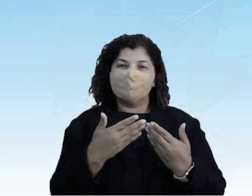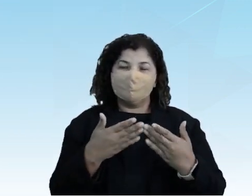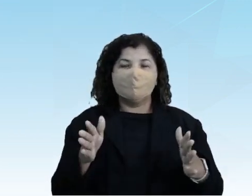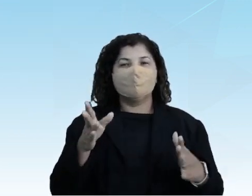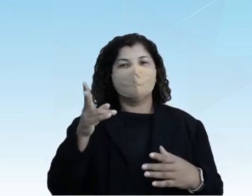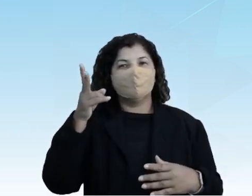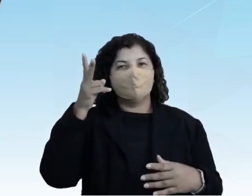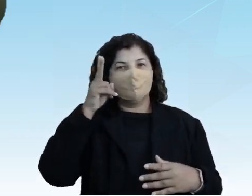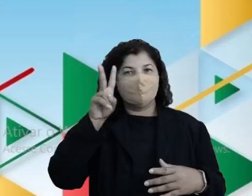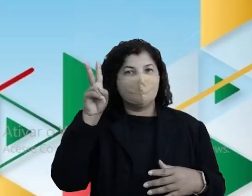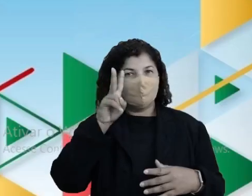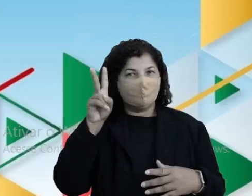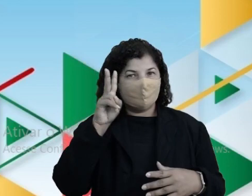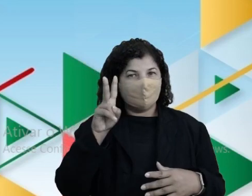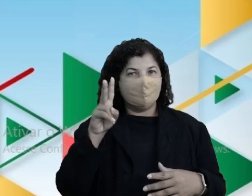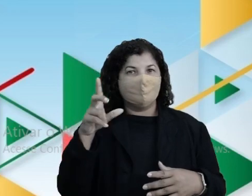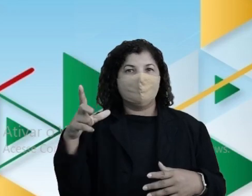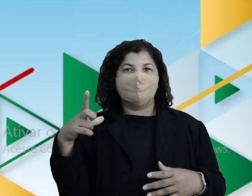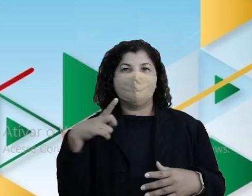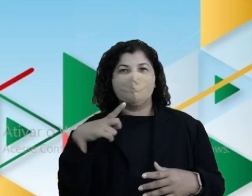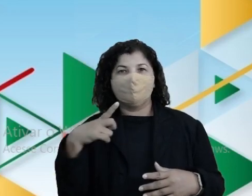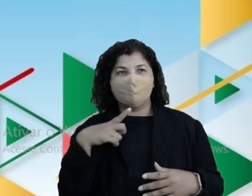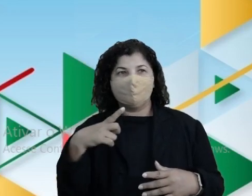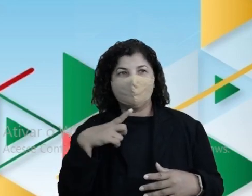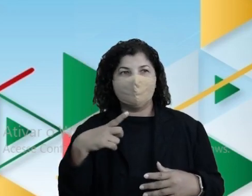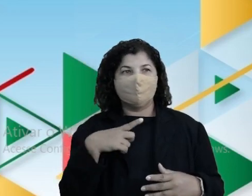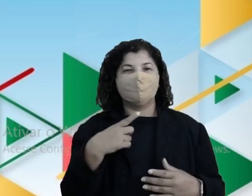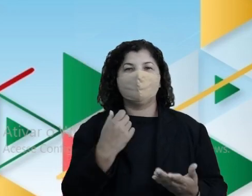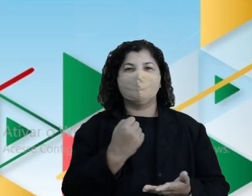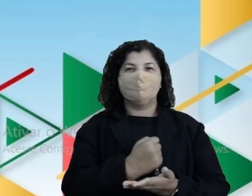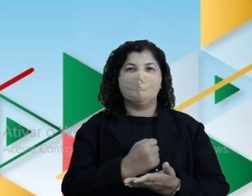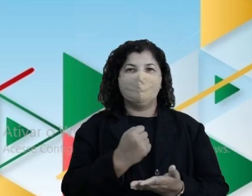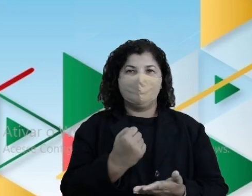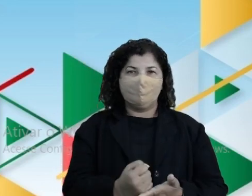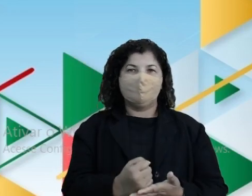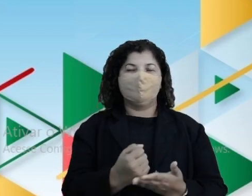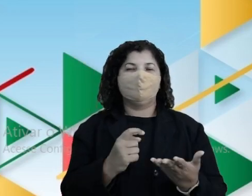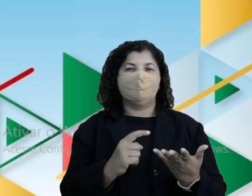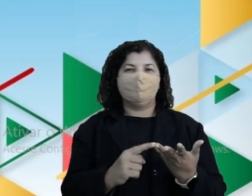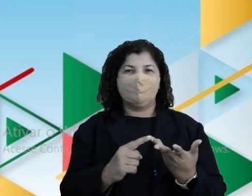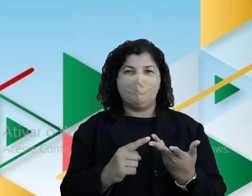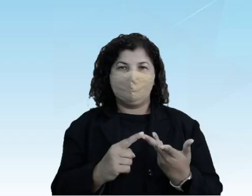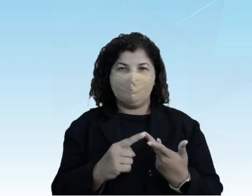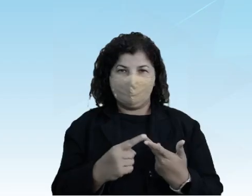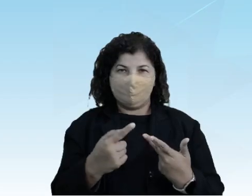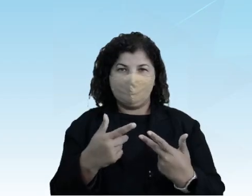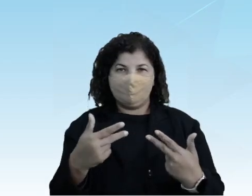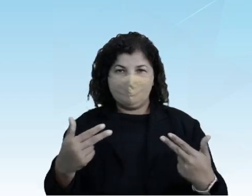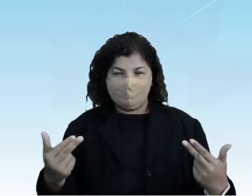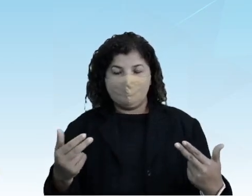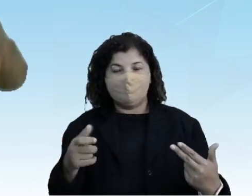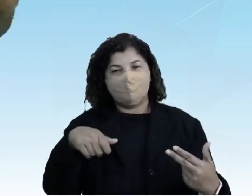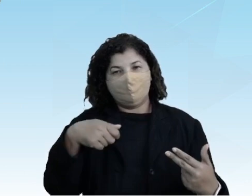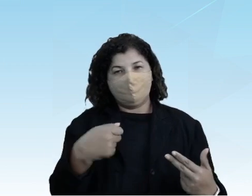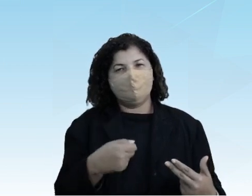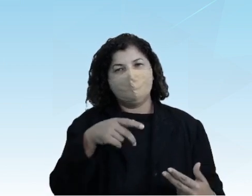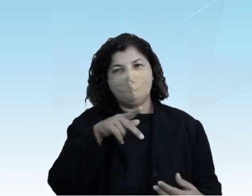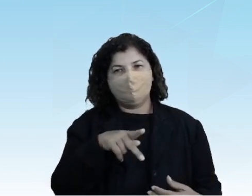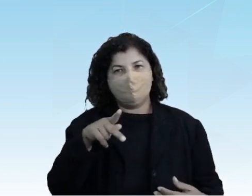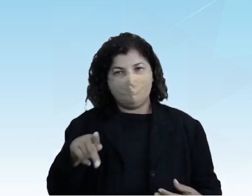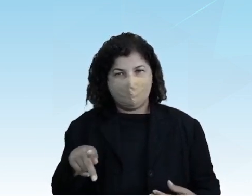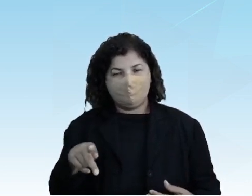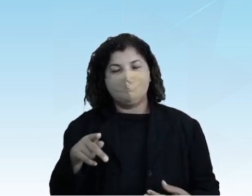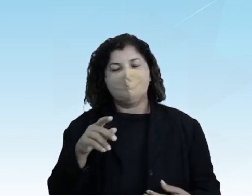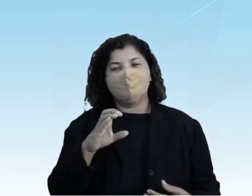história, tempo, sujeito, documento, fontes e indícios. Eu, professor Cláudio Nascimento, da Escola